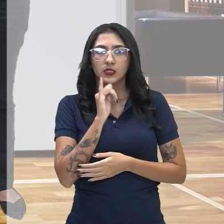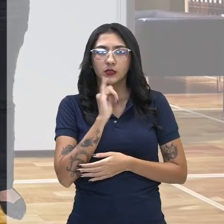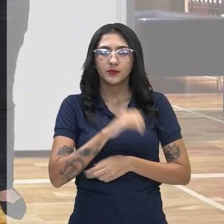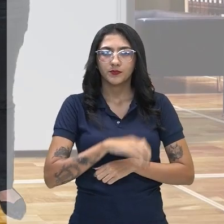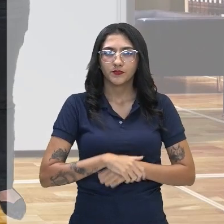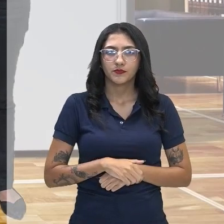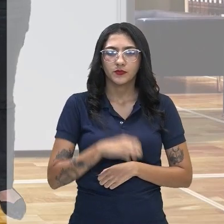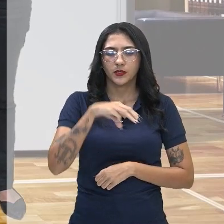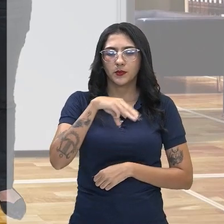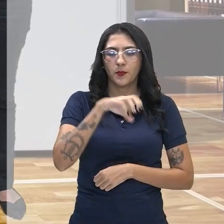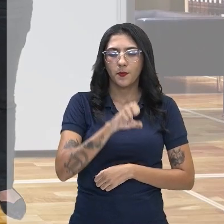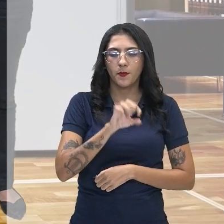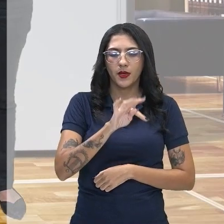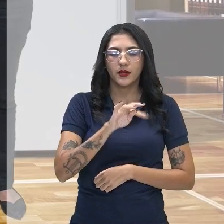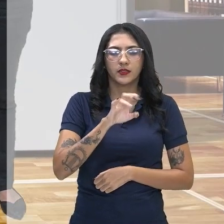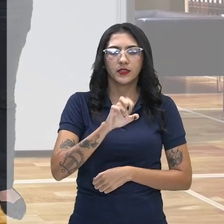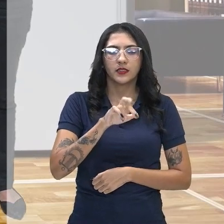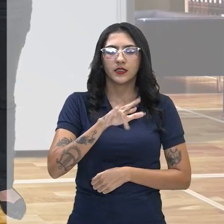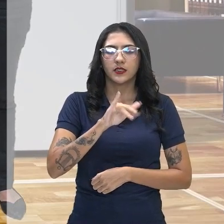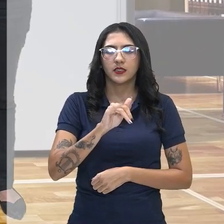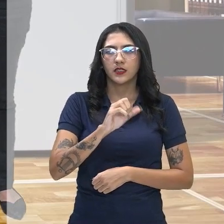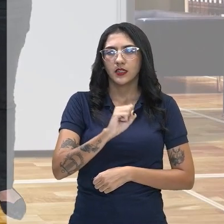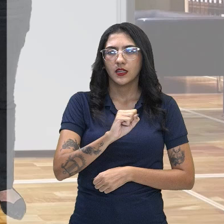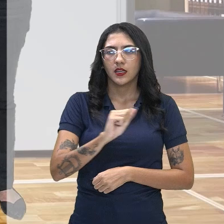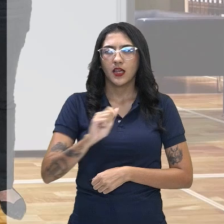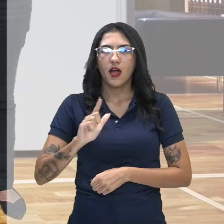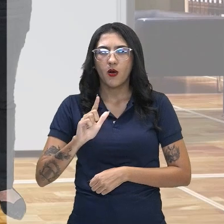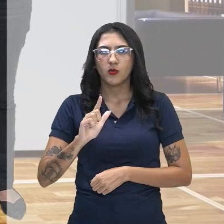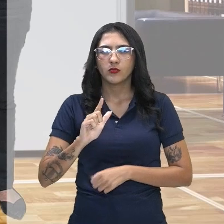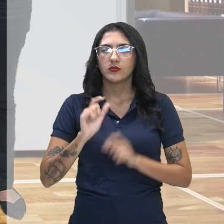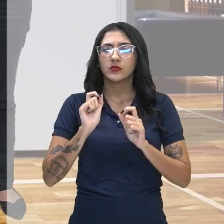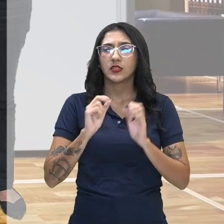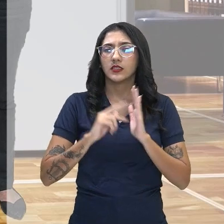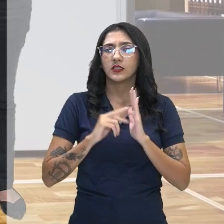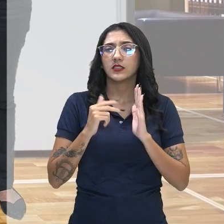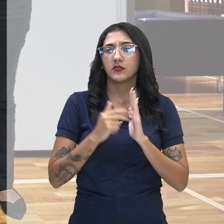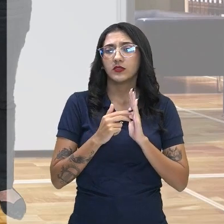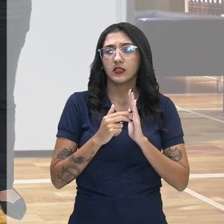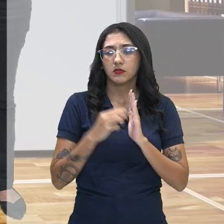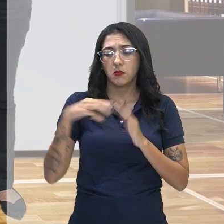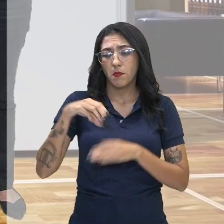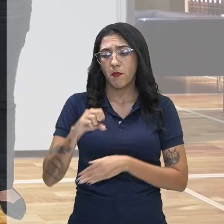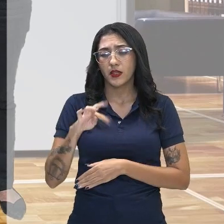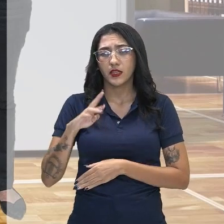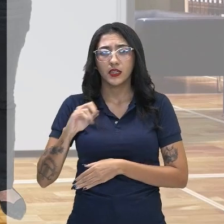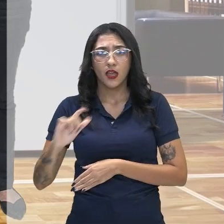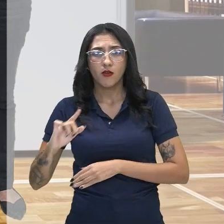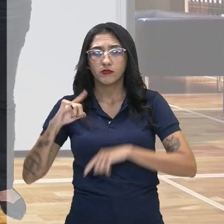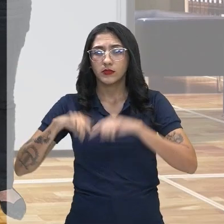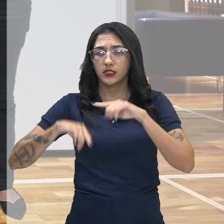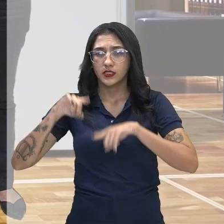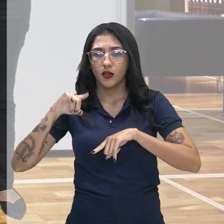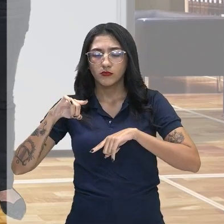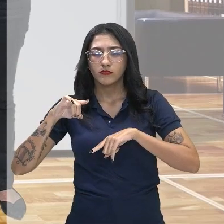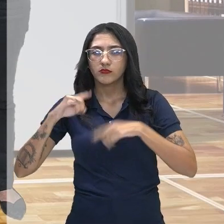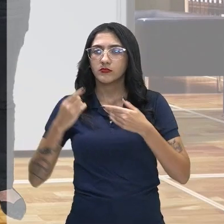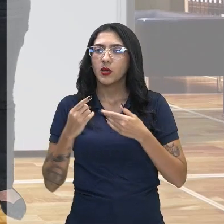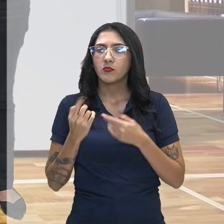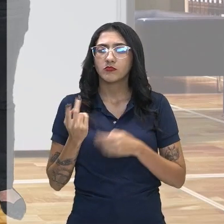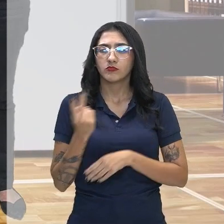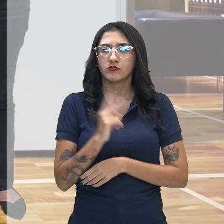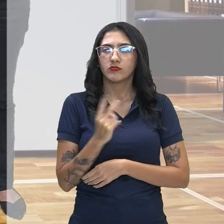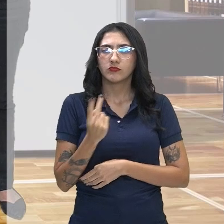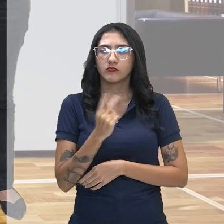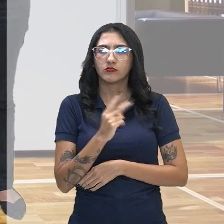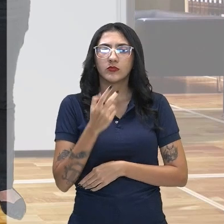material. Material, que significa em português material. Tanto, né, na língua inglesa,